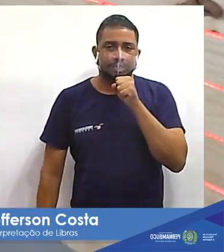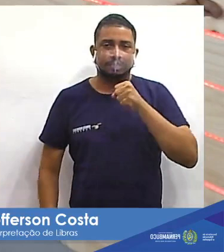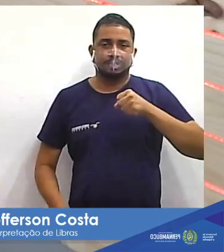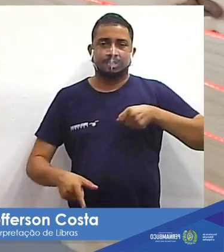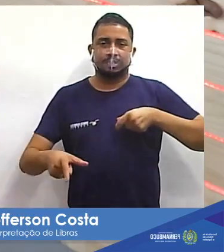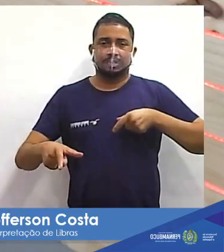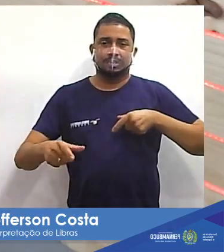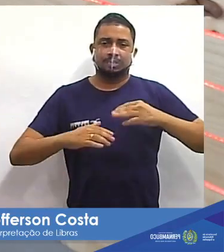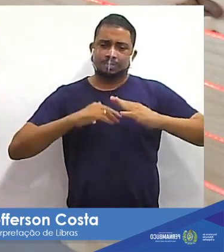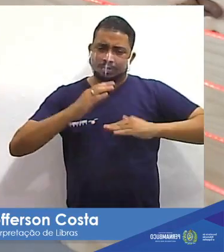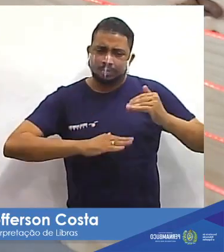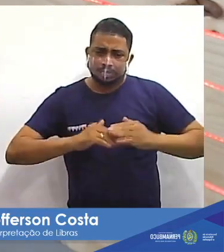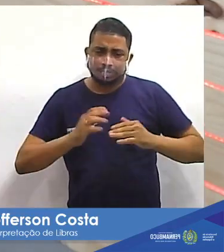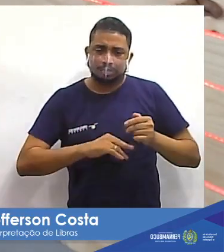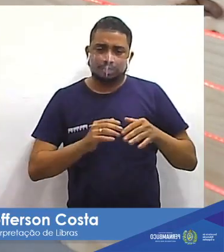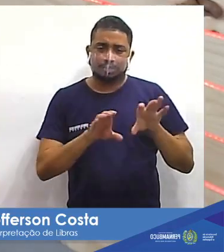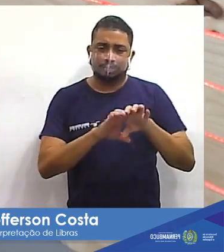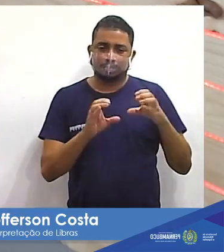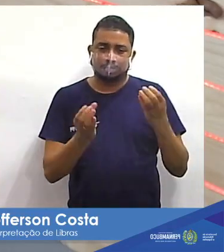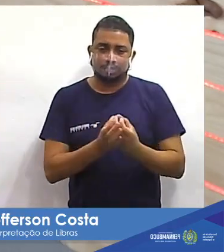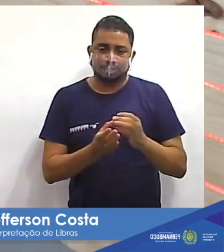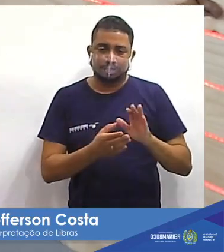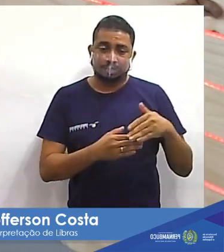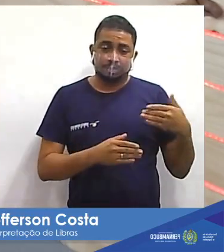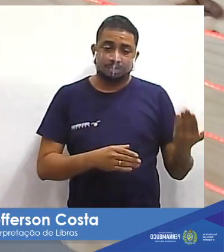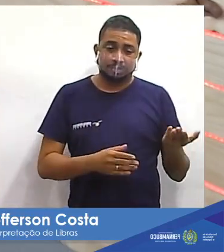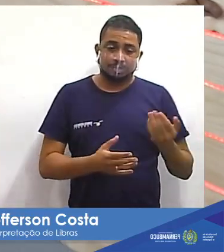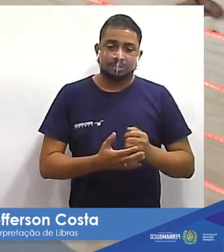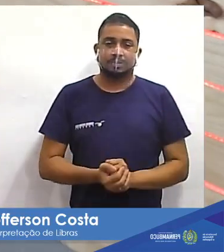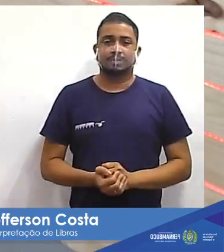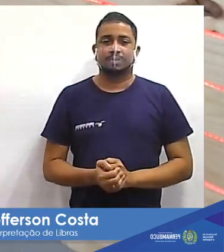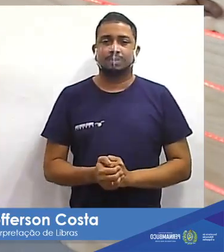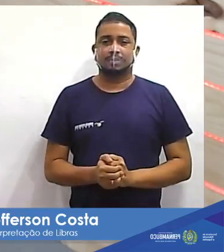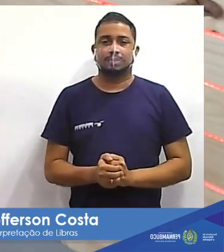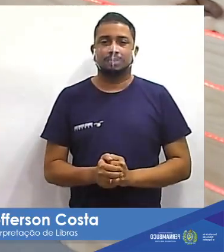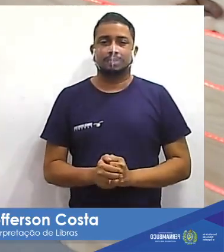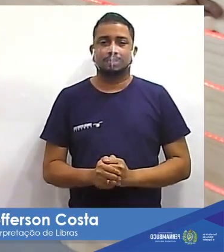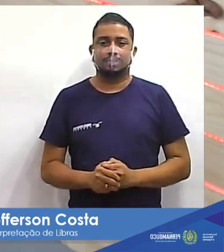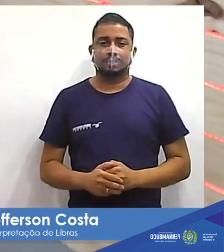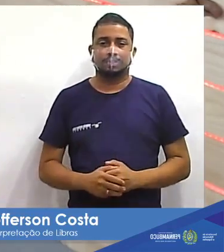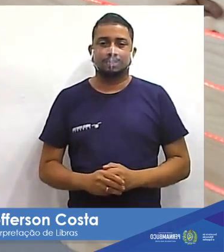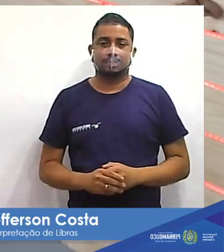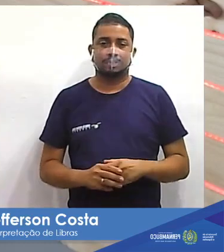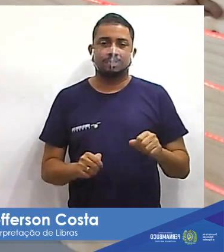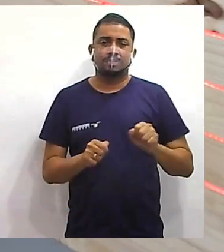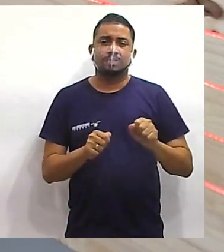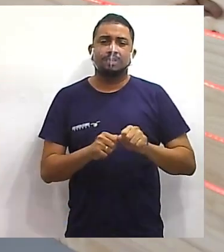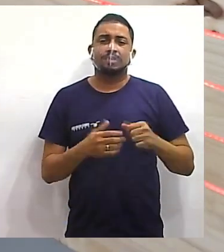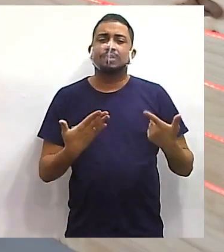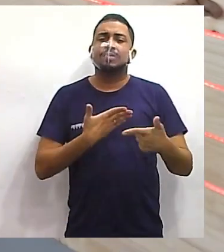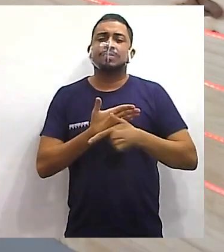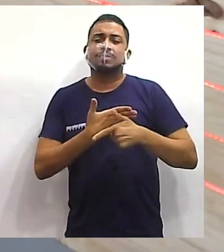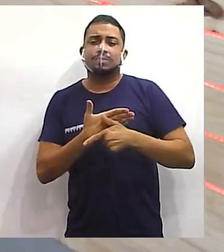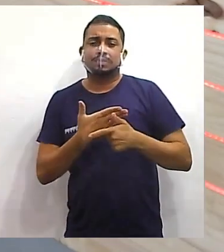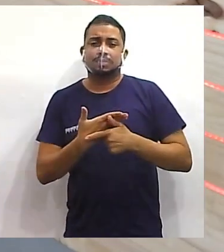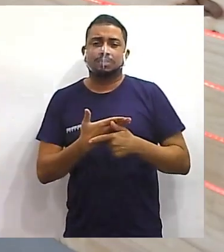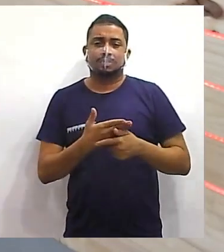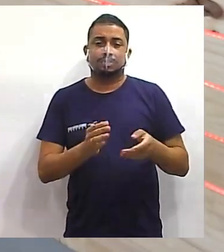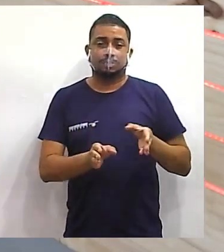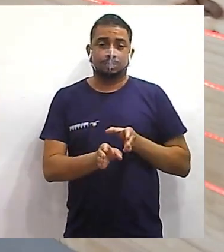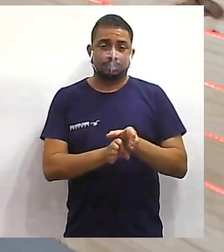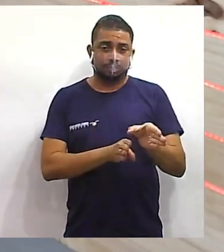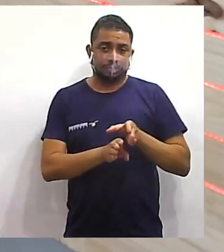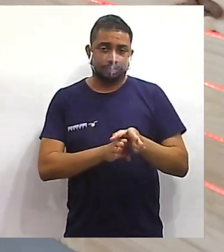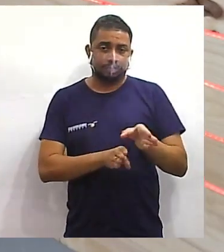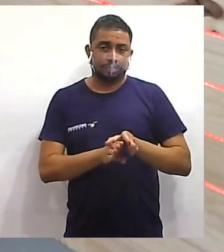funcionários, comunidade externa. E fale aí das funções, Renata. Isso. O conselho escolar, ele